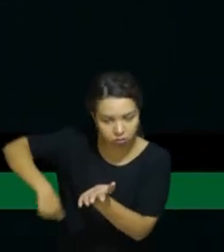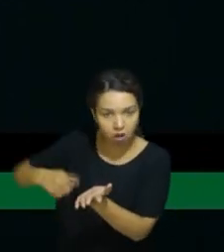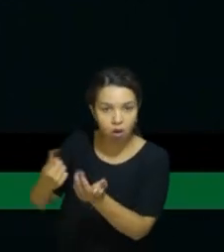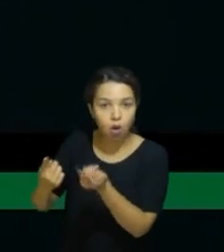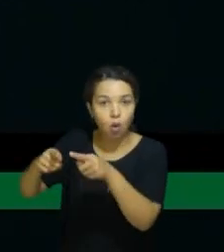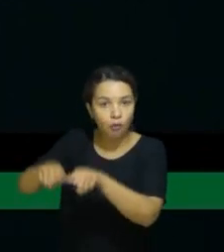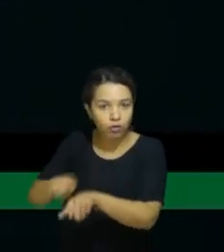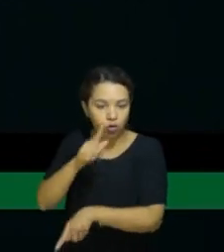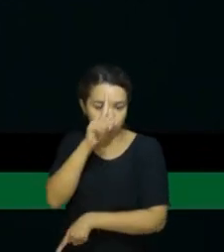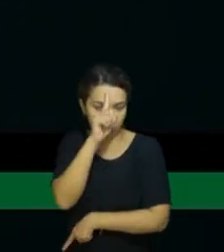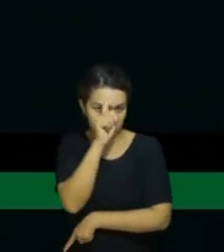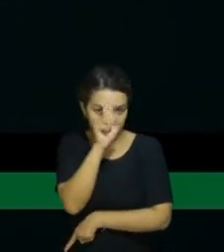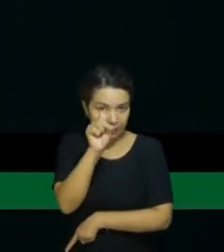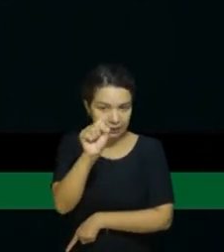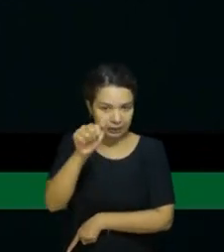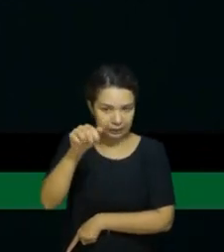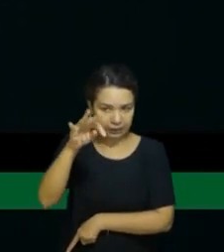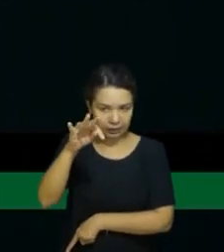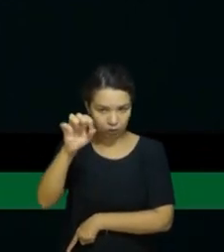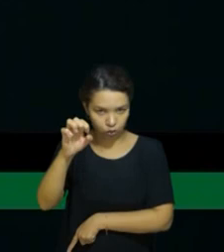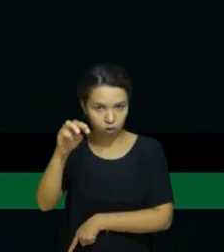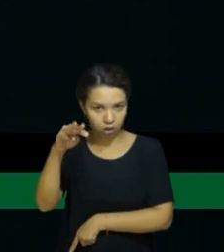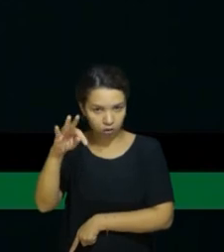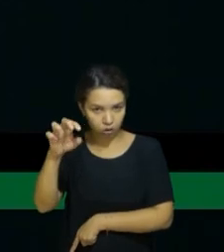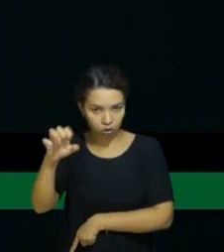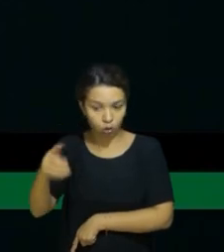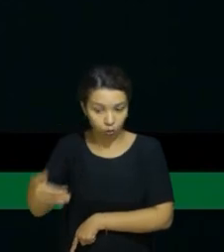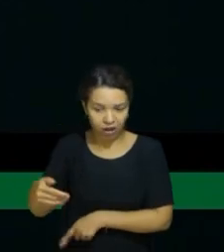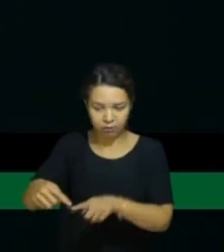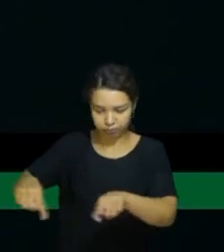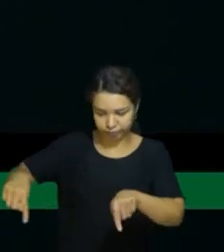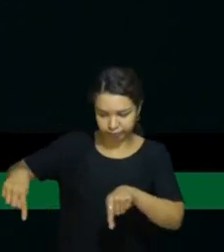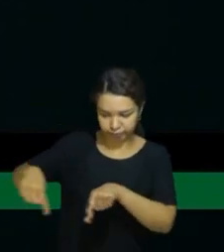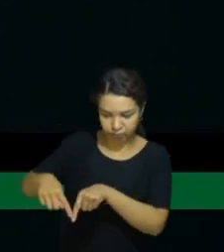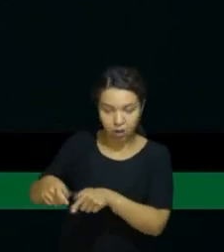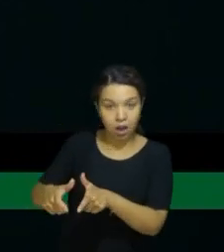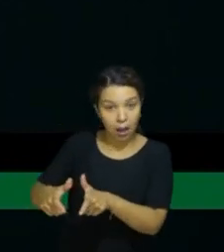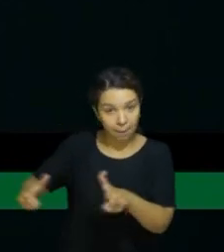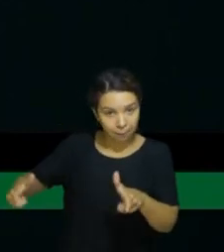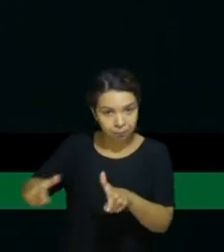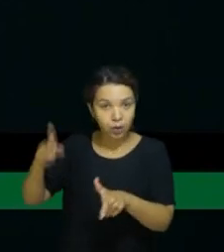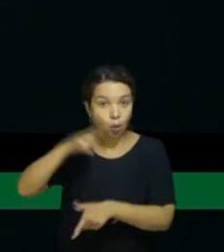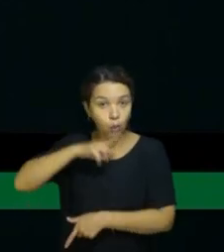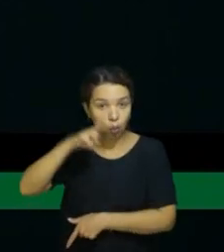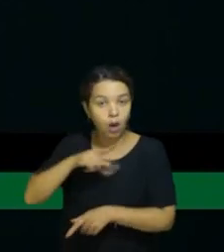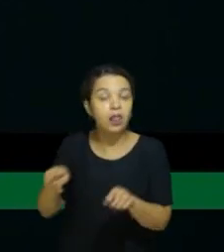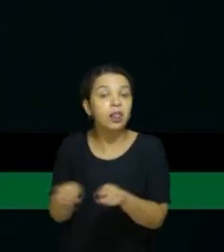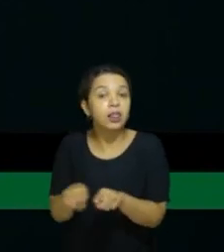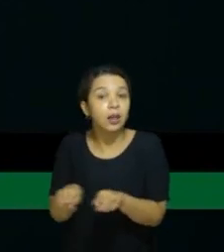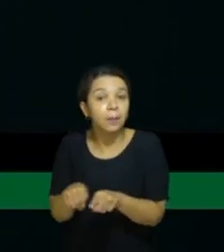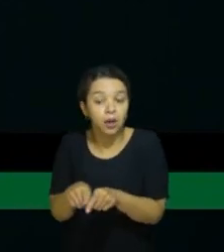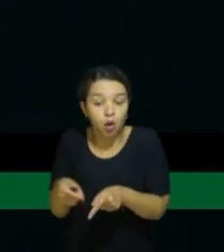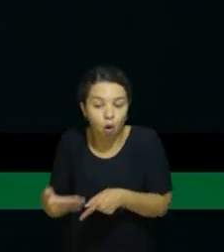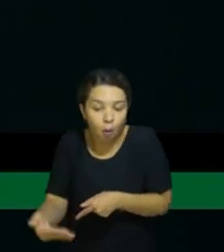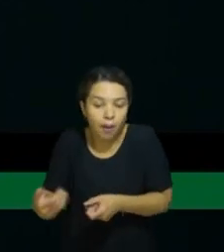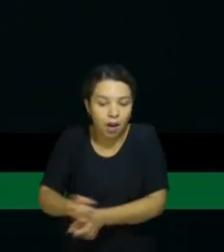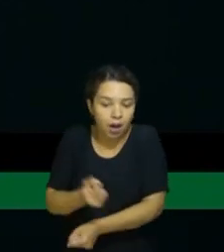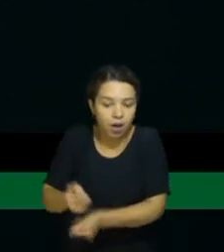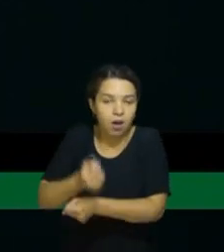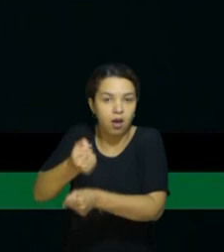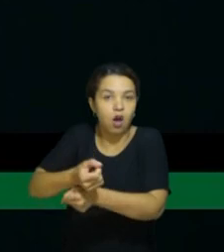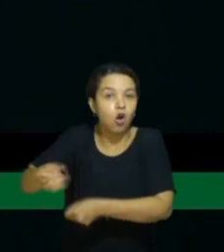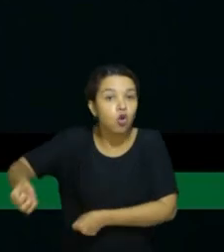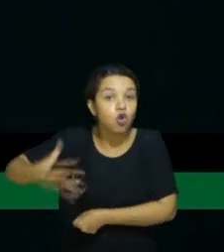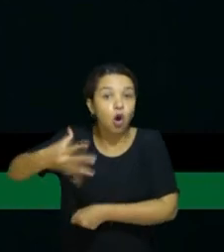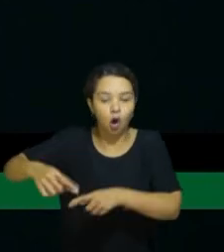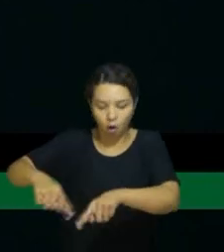Santo Antônio para ampliar o pronto socorro e também para a a o início da construção da nova